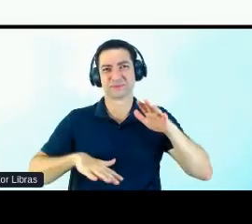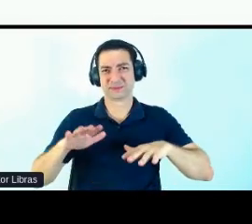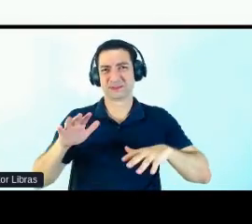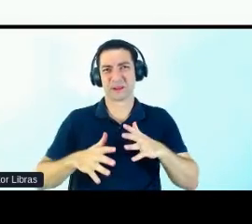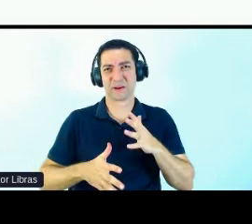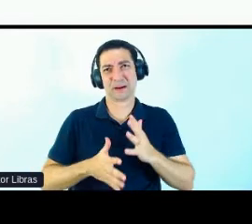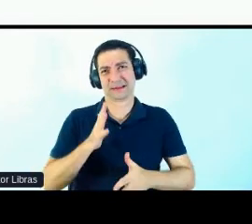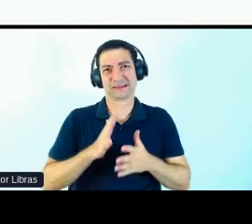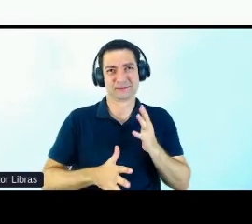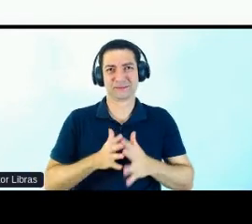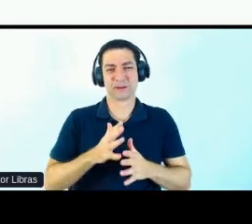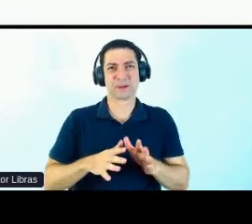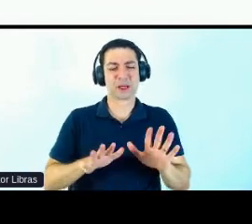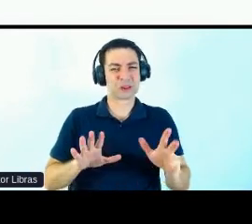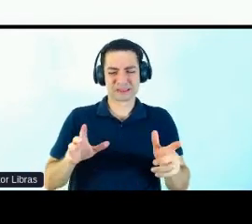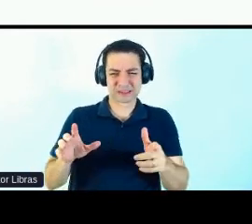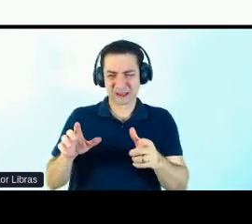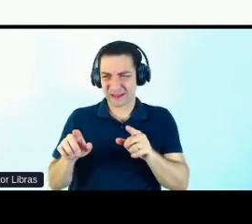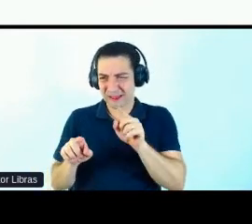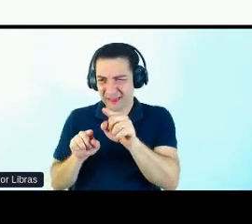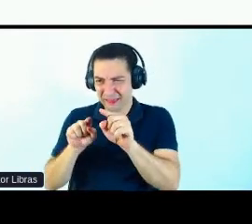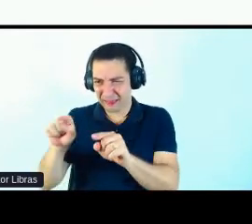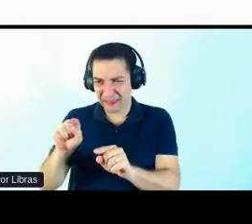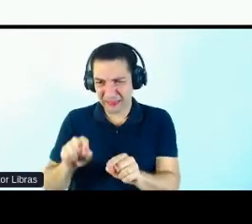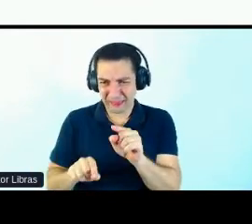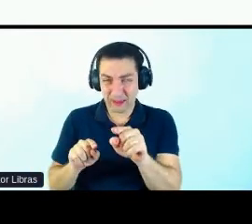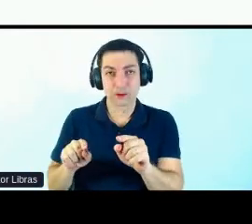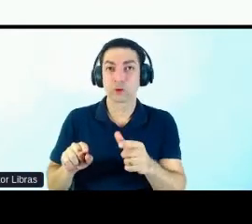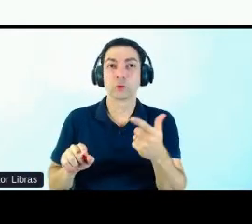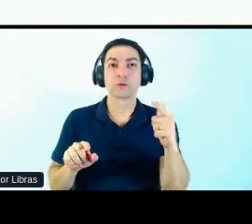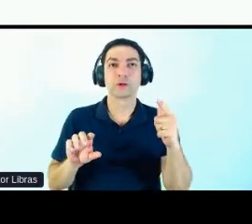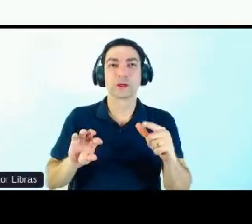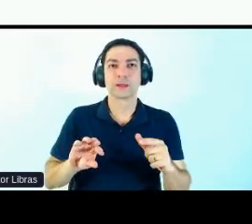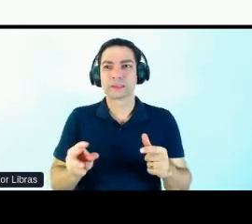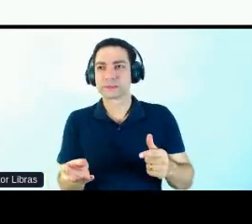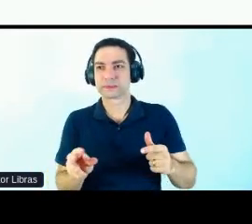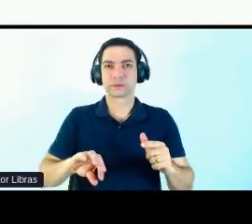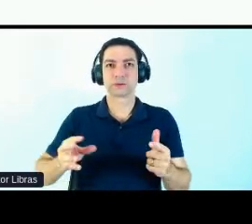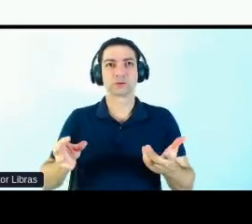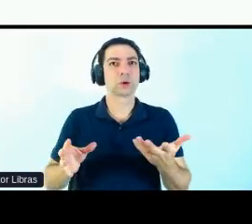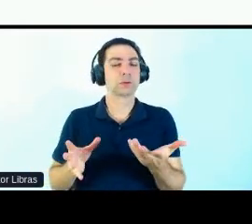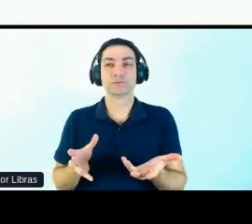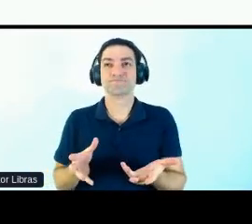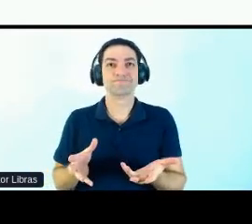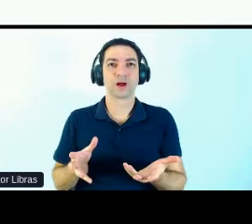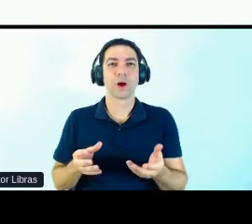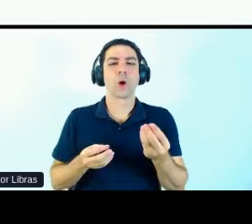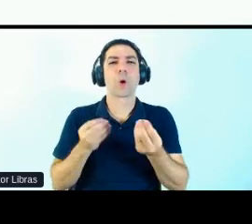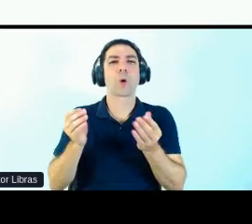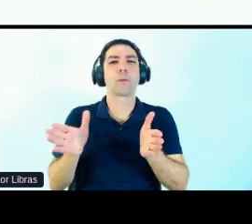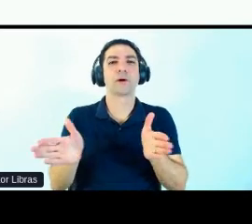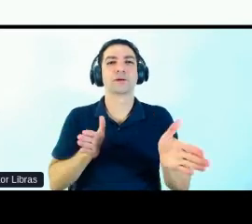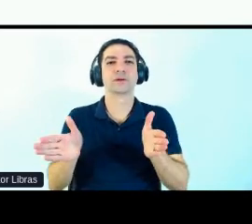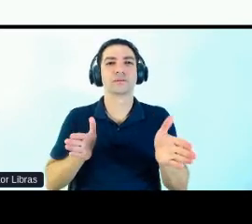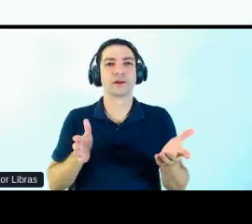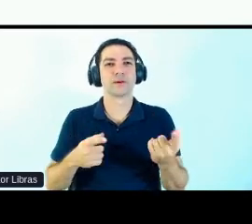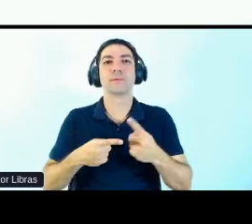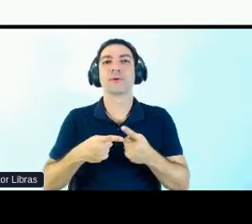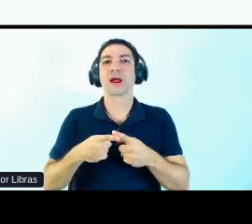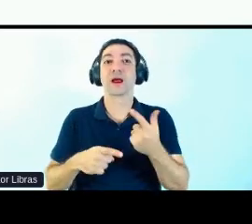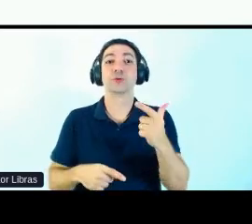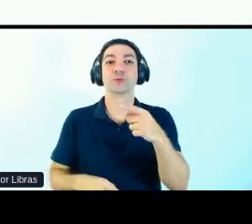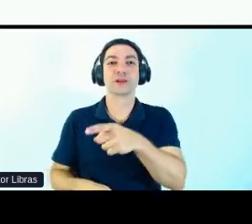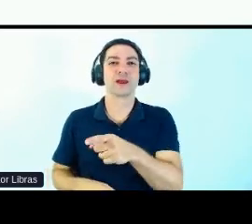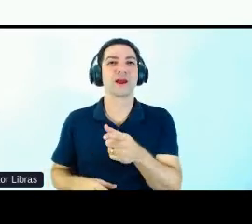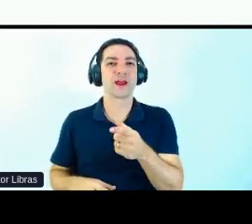tudo digital. E como é que fica a acessibilidade nisso? Porque ele não tem comandos de voz. Ele vai aparecer